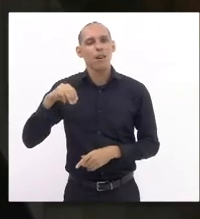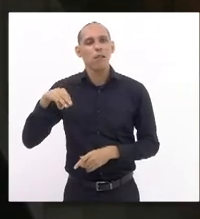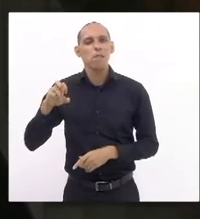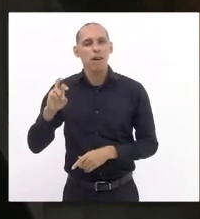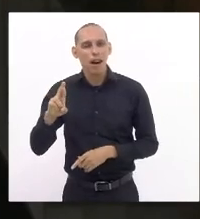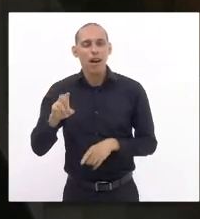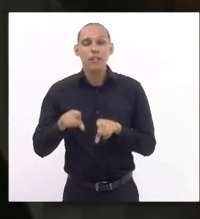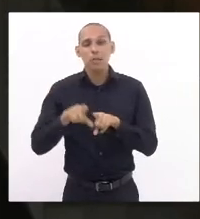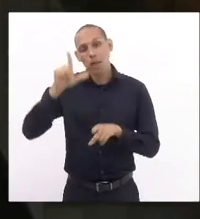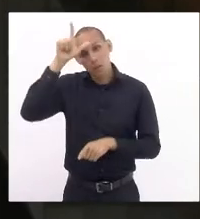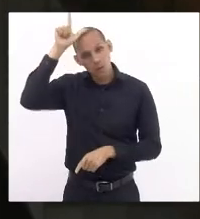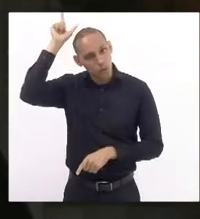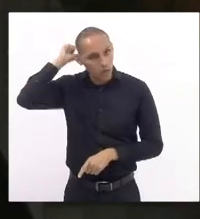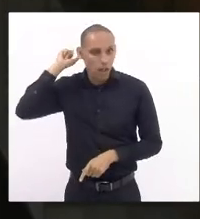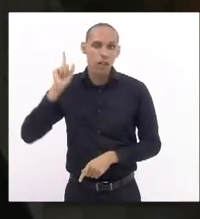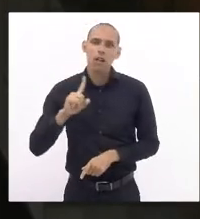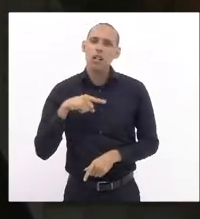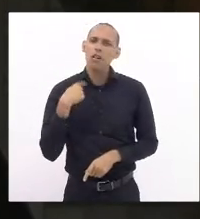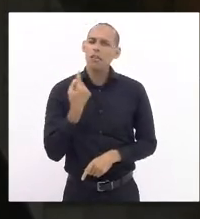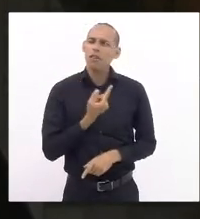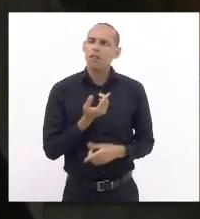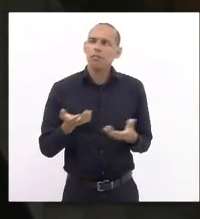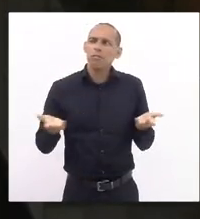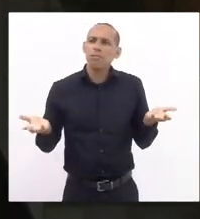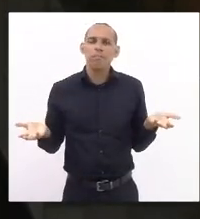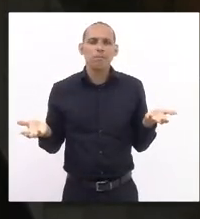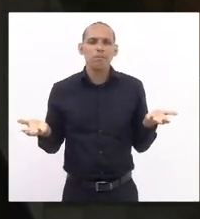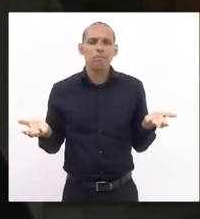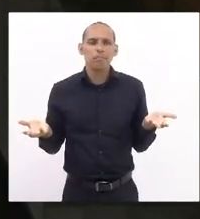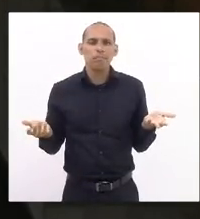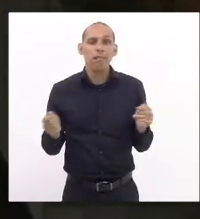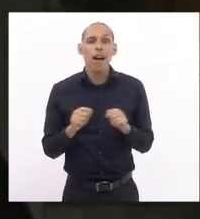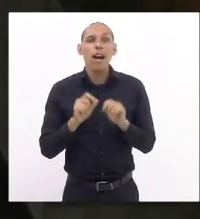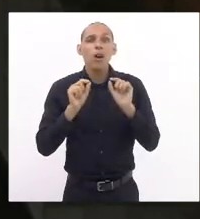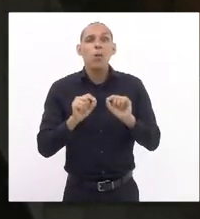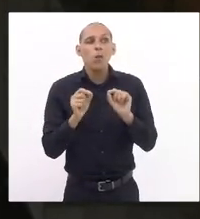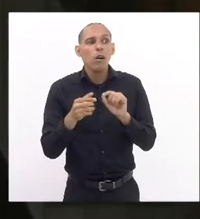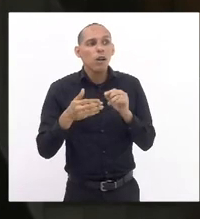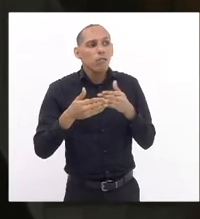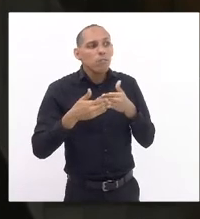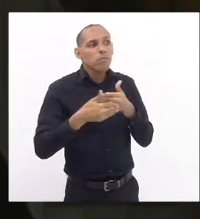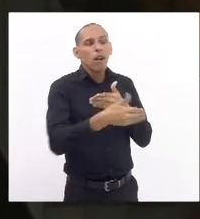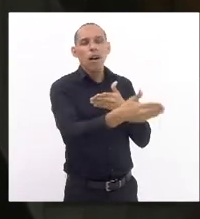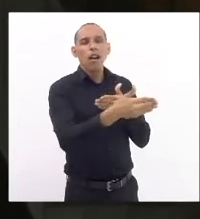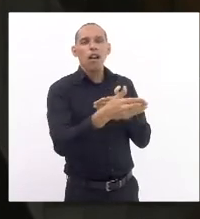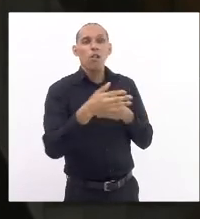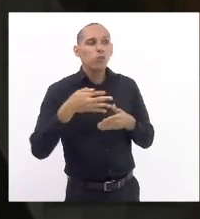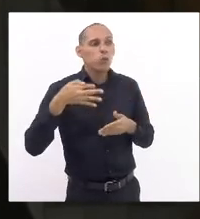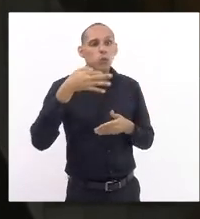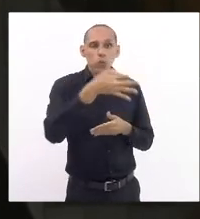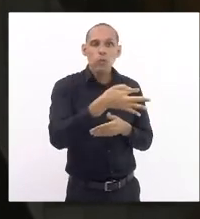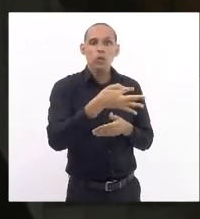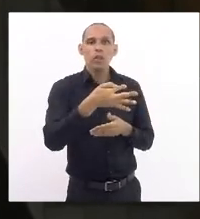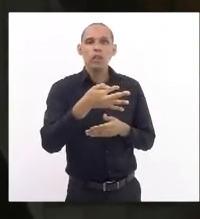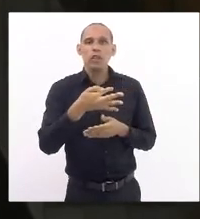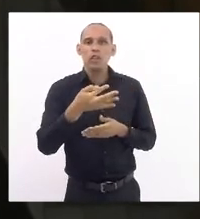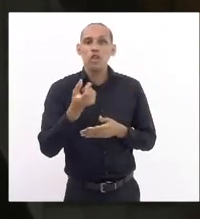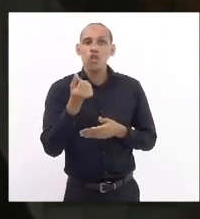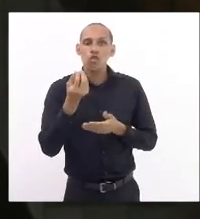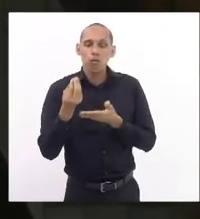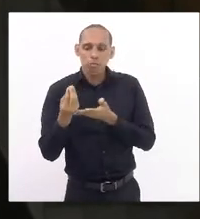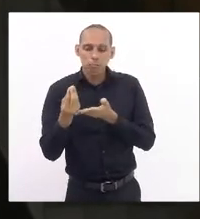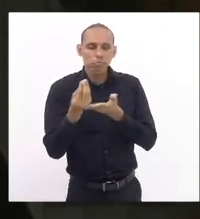do Luiz Paulo, afinal de contas, o que, que vai ser feito efetivamente em matéria de redirecionamento